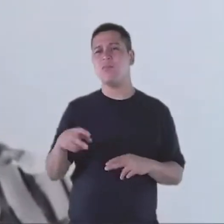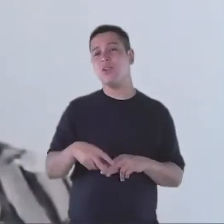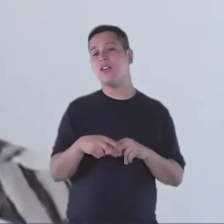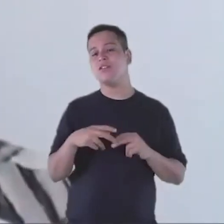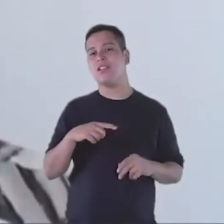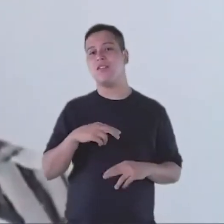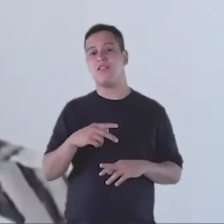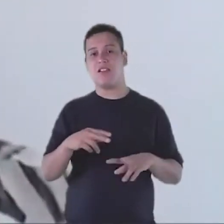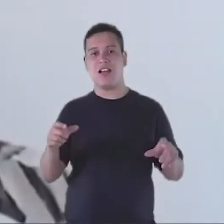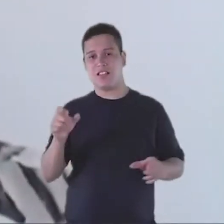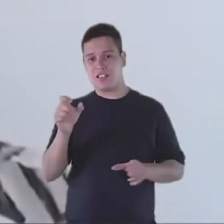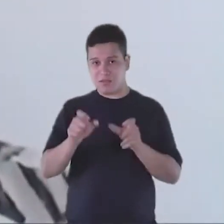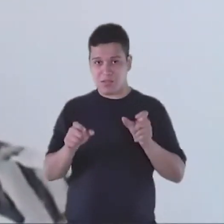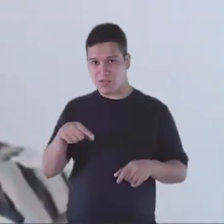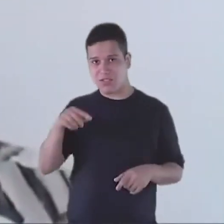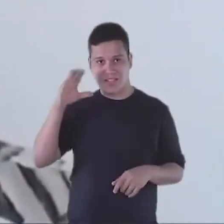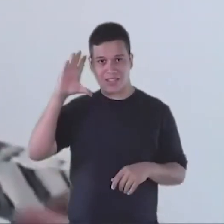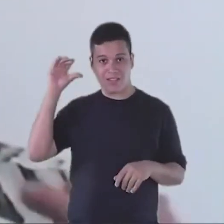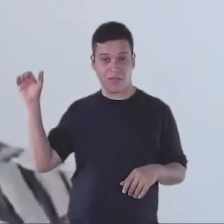artistas assim, que são